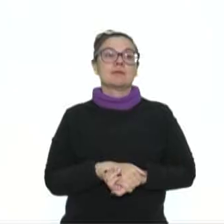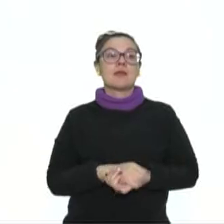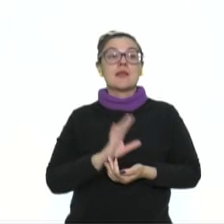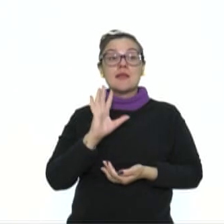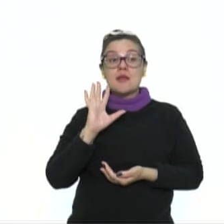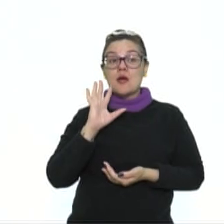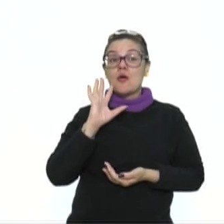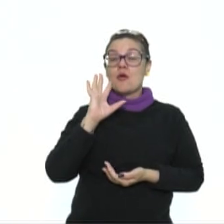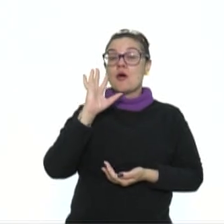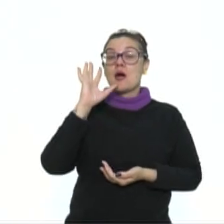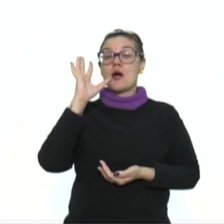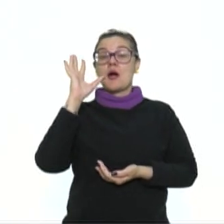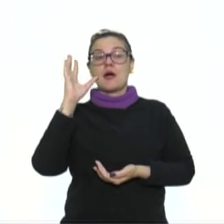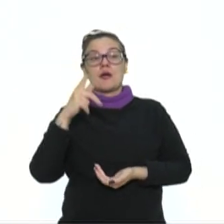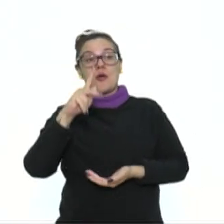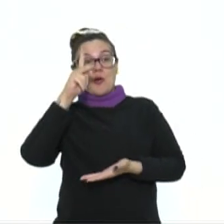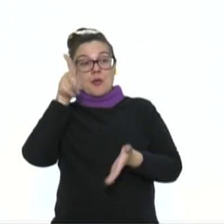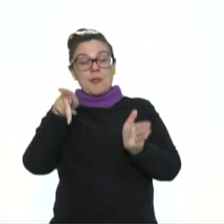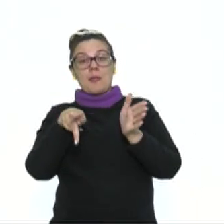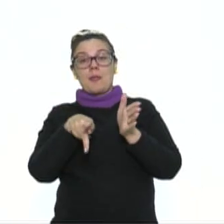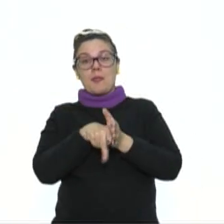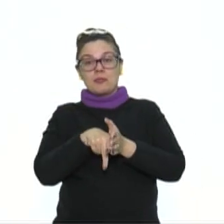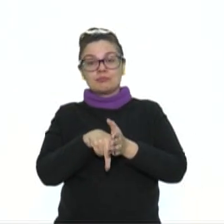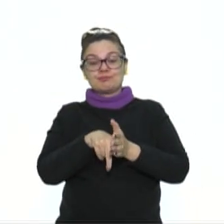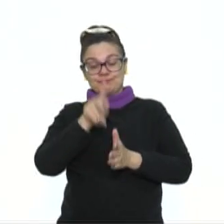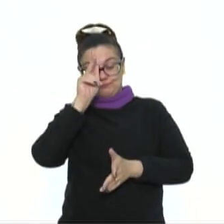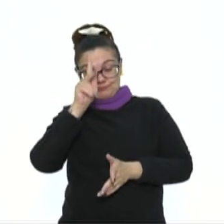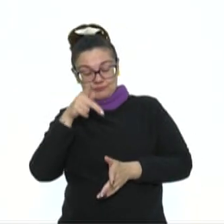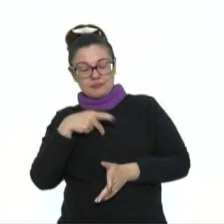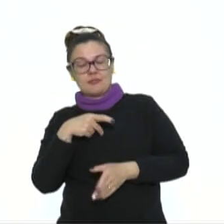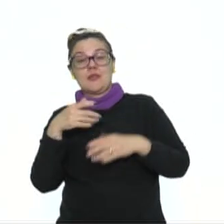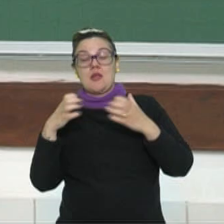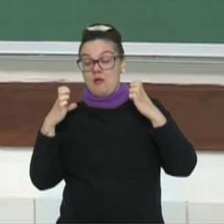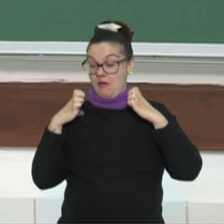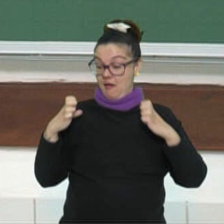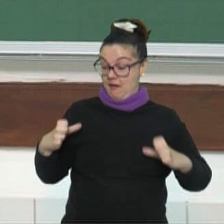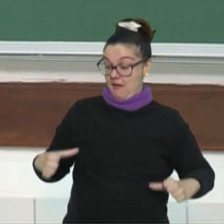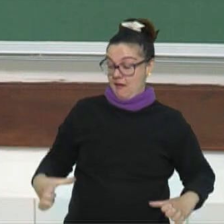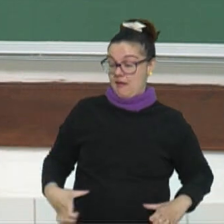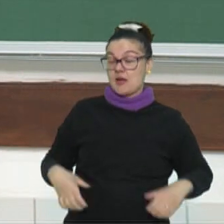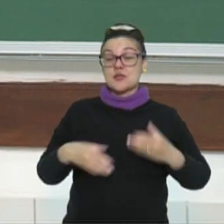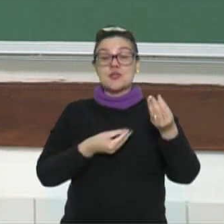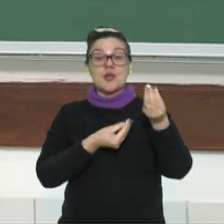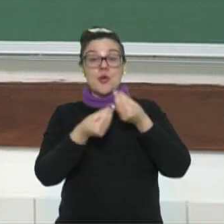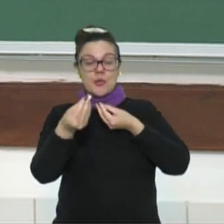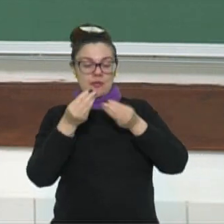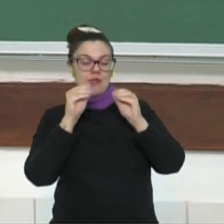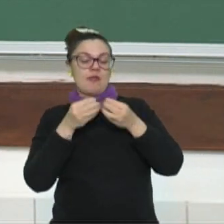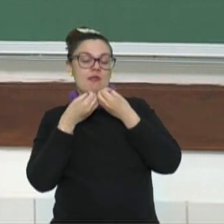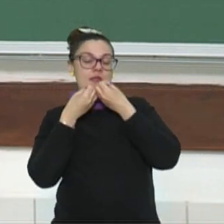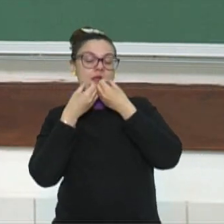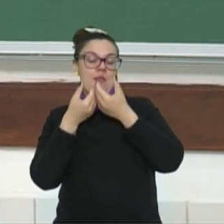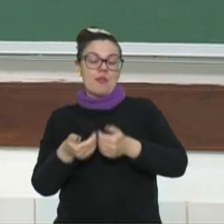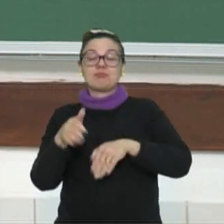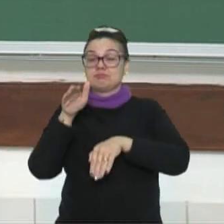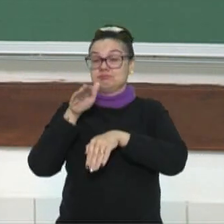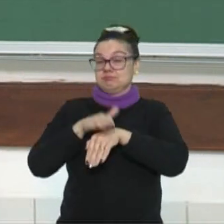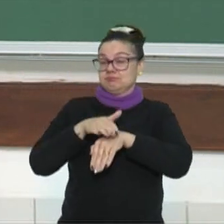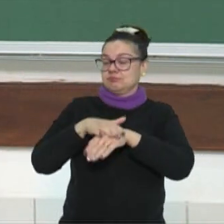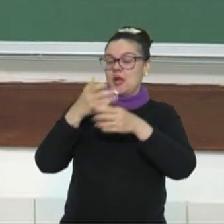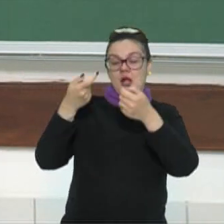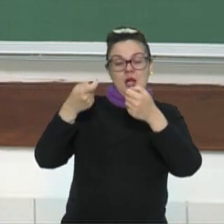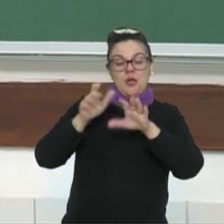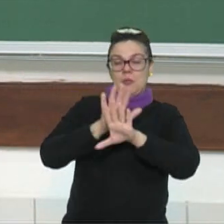ação com fim em si mesmo, ou seja, a ação ética é aquela que, de fato, ela por si só é boa, por si só ela